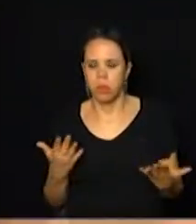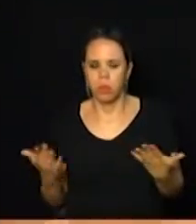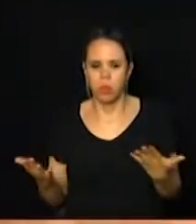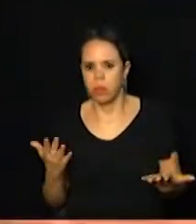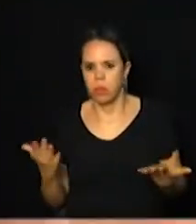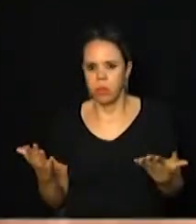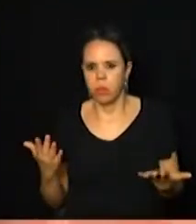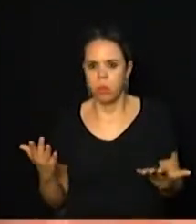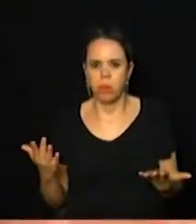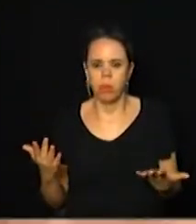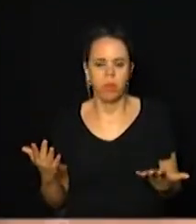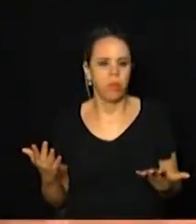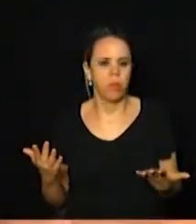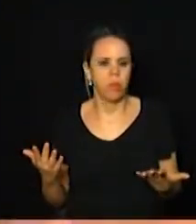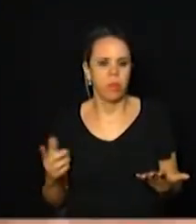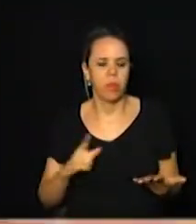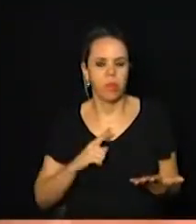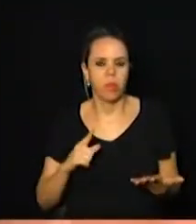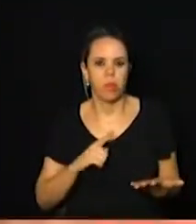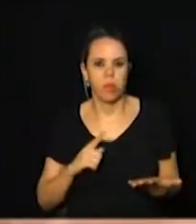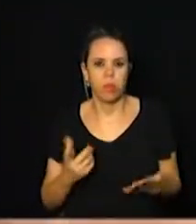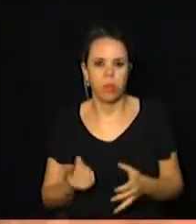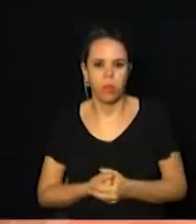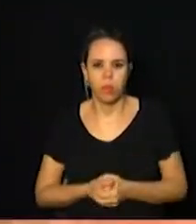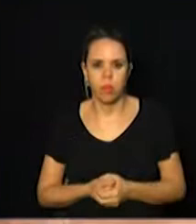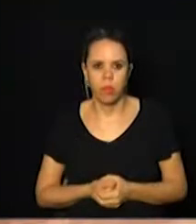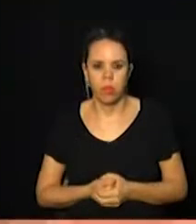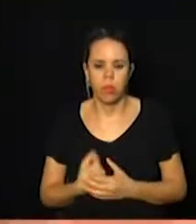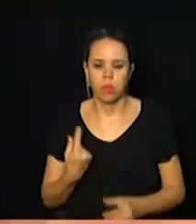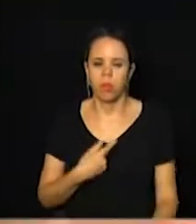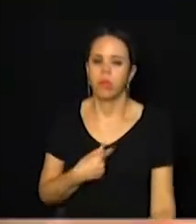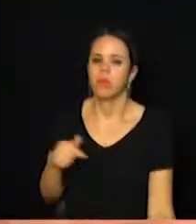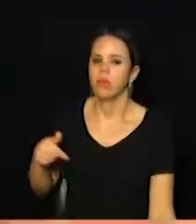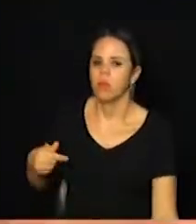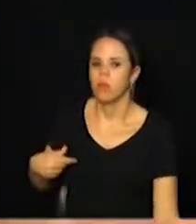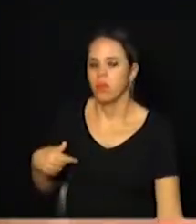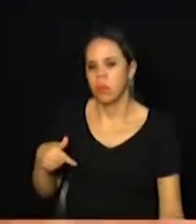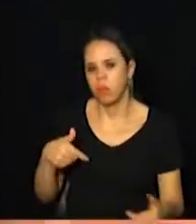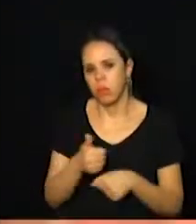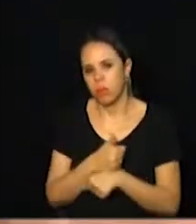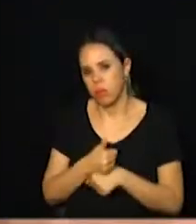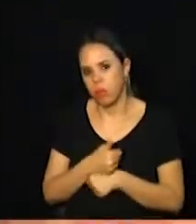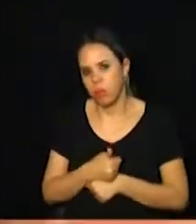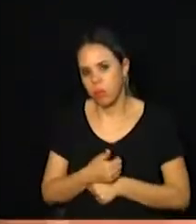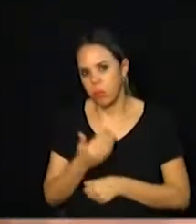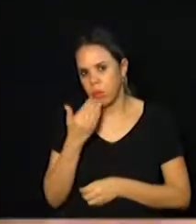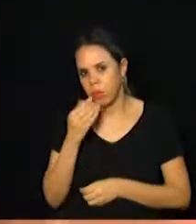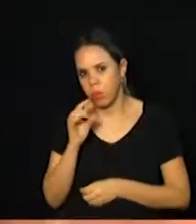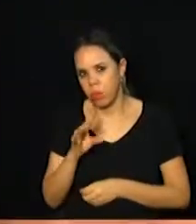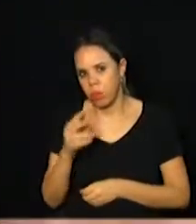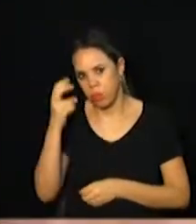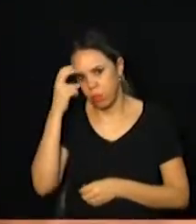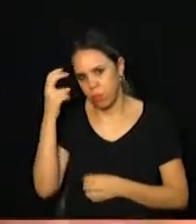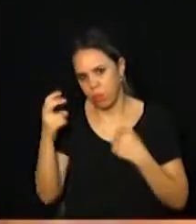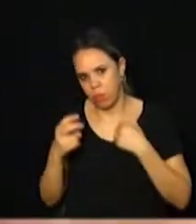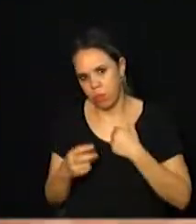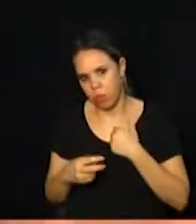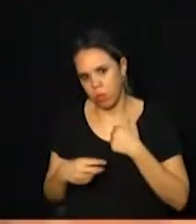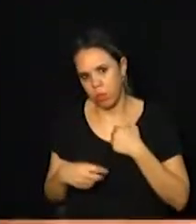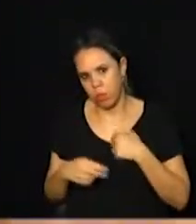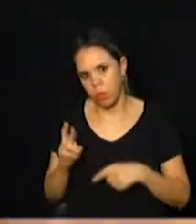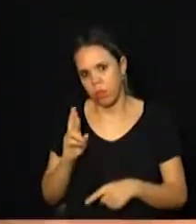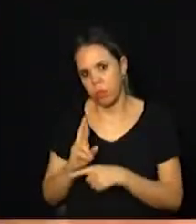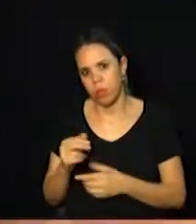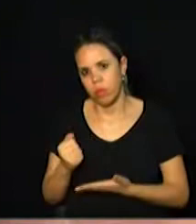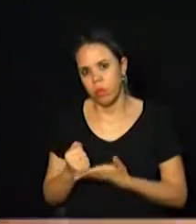o que é que tá existindo e nós que estamos trabalhador e deu um chapéu durinha para nossa